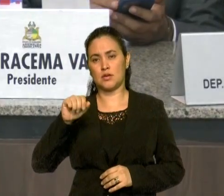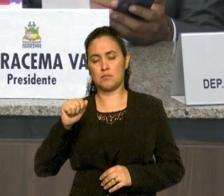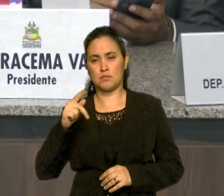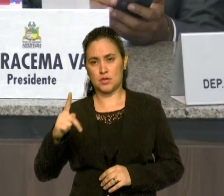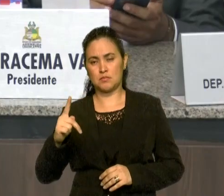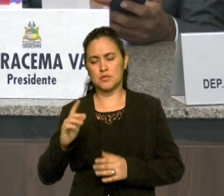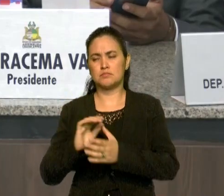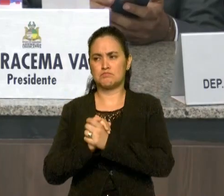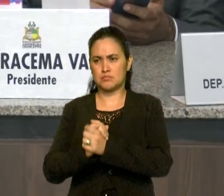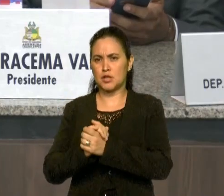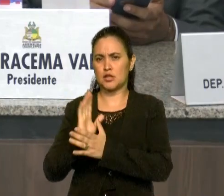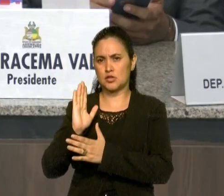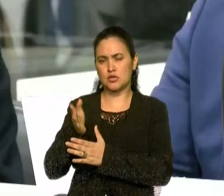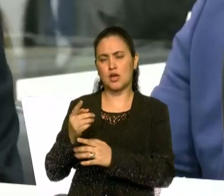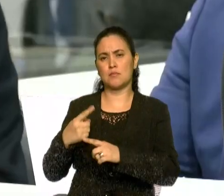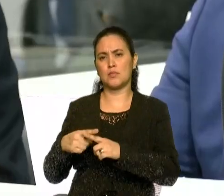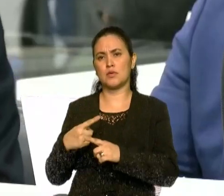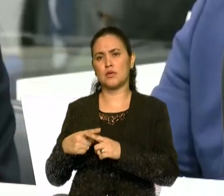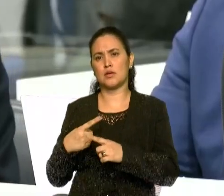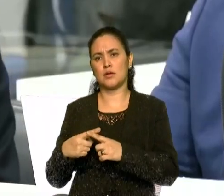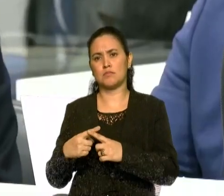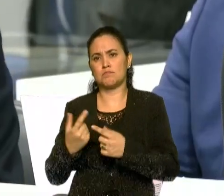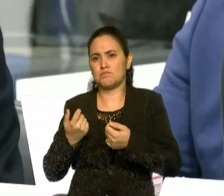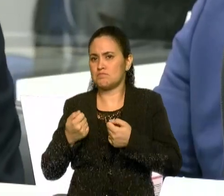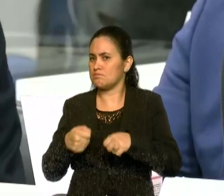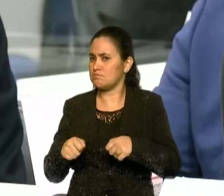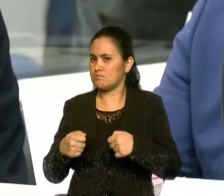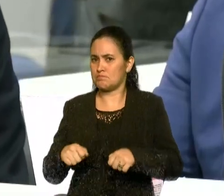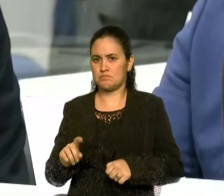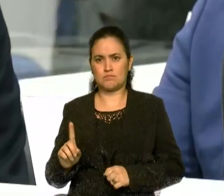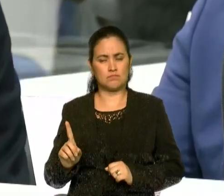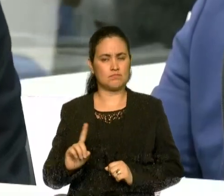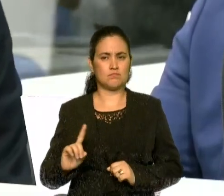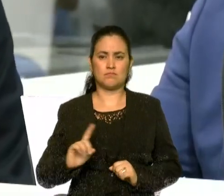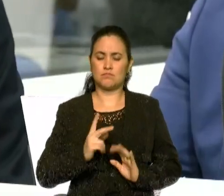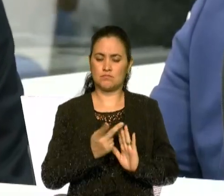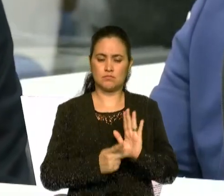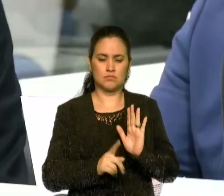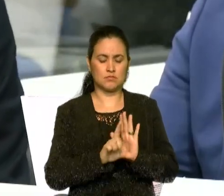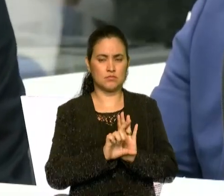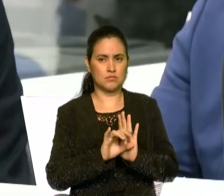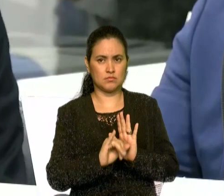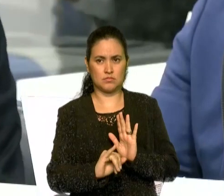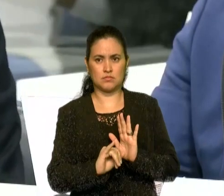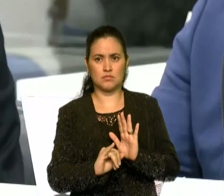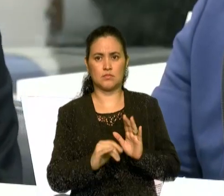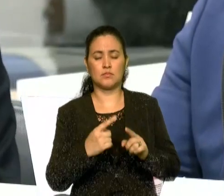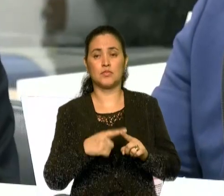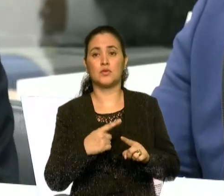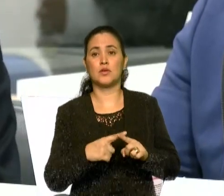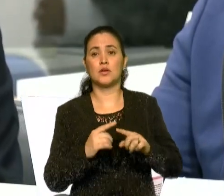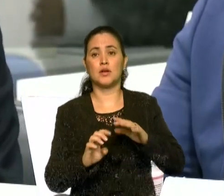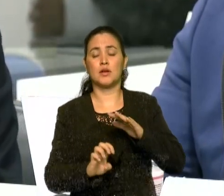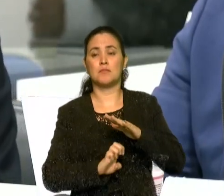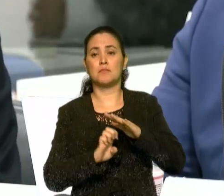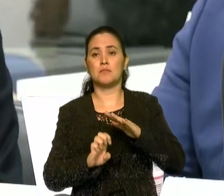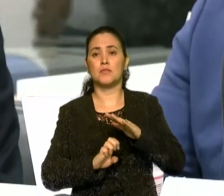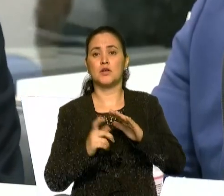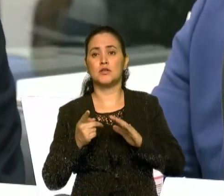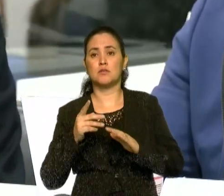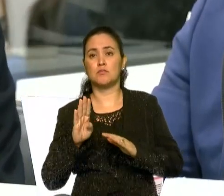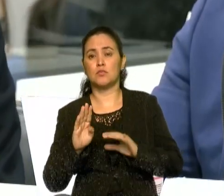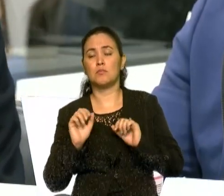ocasião, porque para todos os efeitos ela não precisaria encaminhar o projeto de lei, já que por ser empresa pública, pode, por meio do